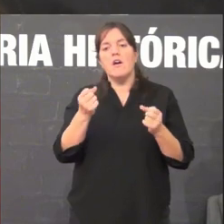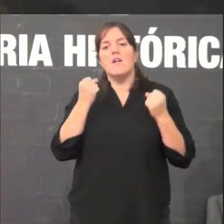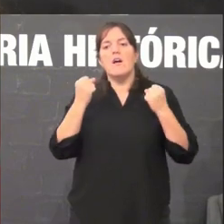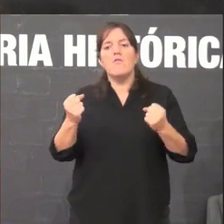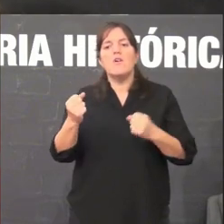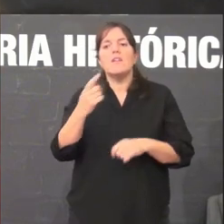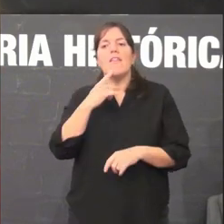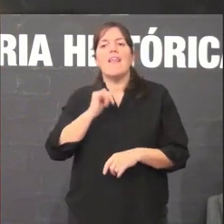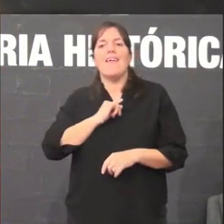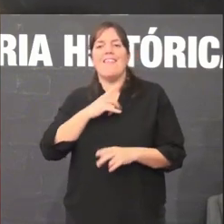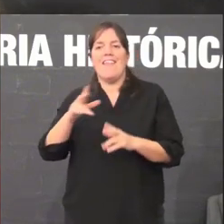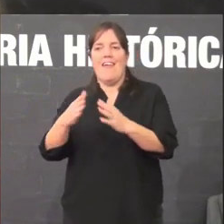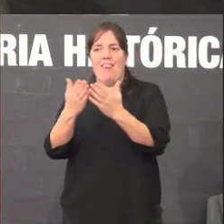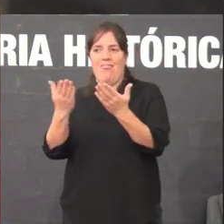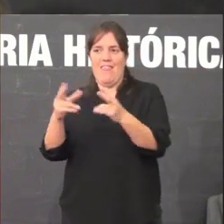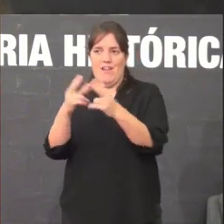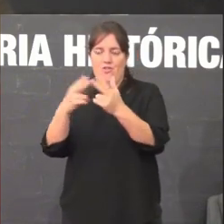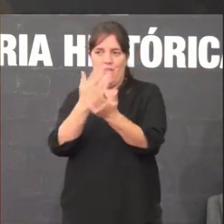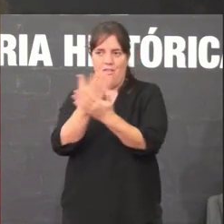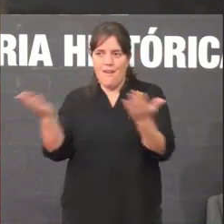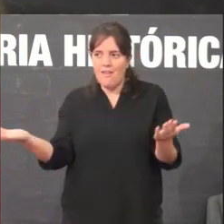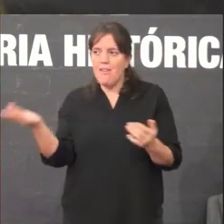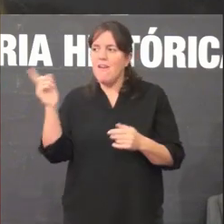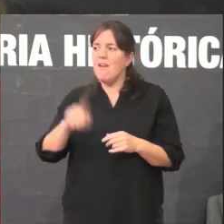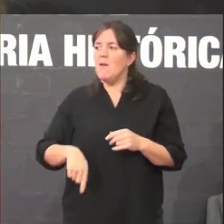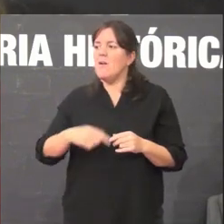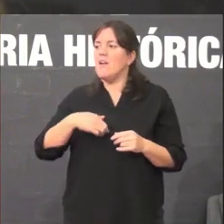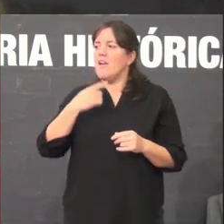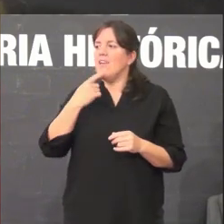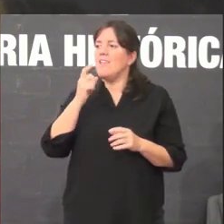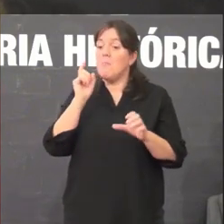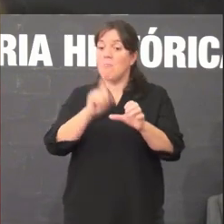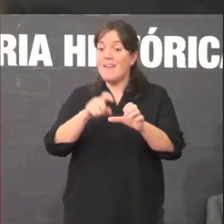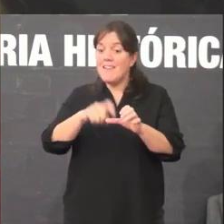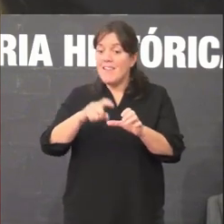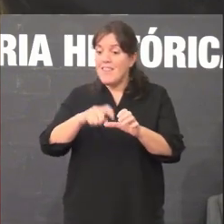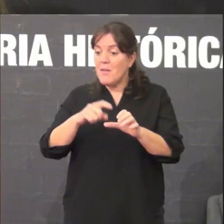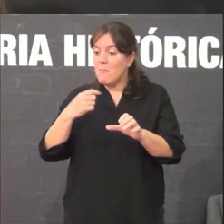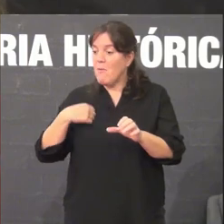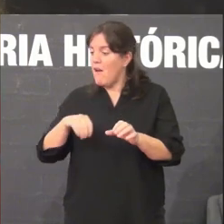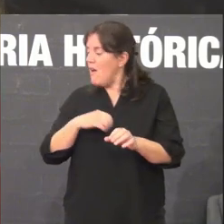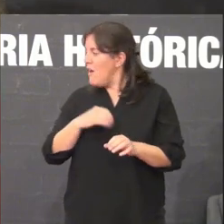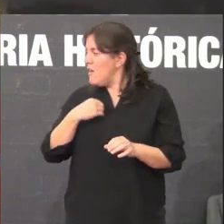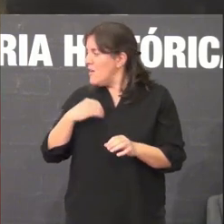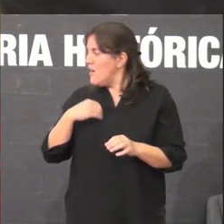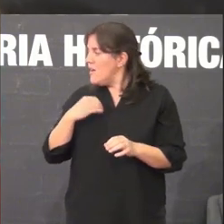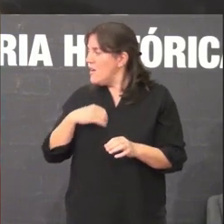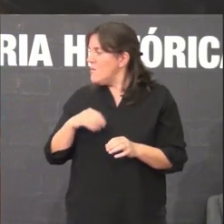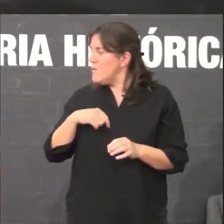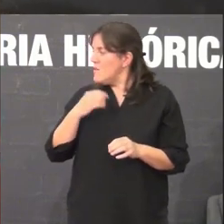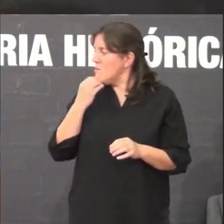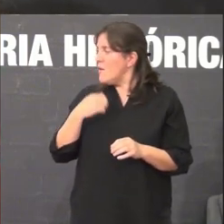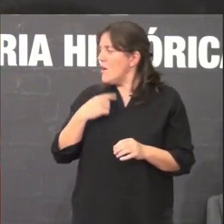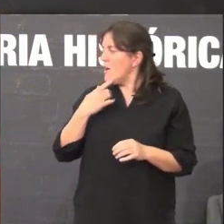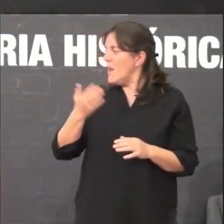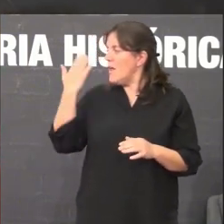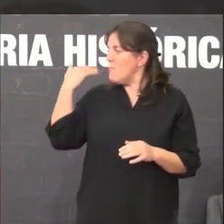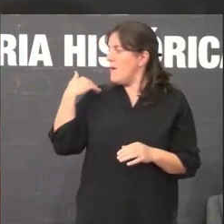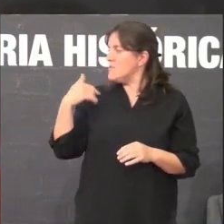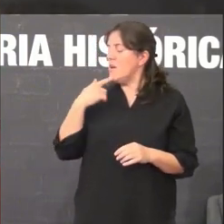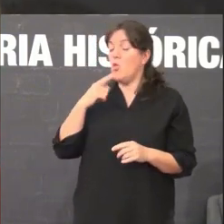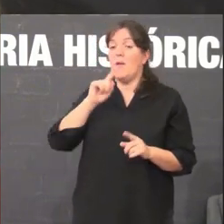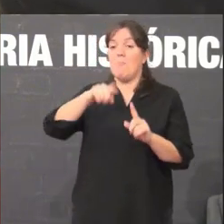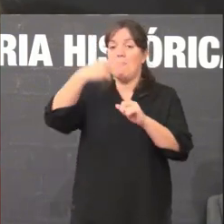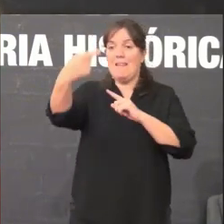identidade face à sociedade, da certeza que os seus membros têm face à versão que estão a dar do passado, e é sempre uma versão do